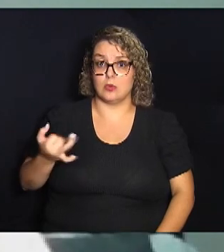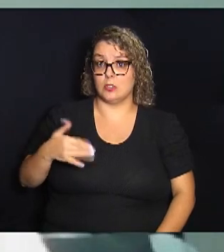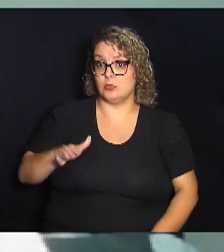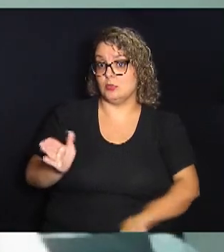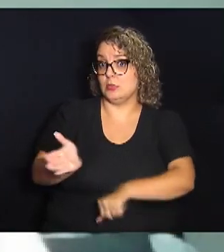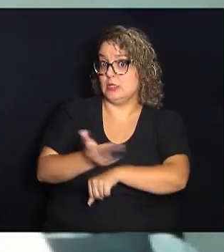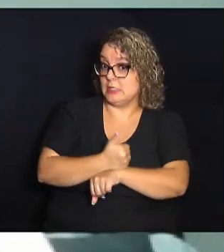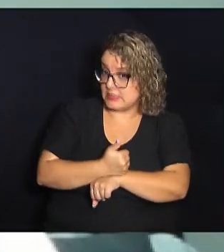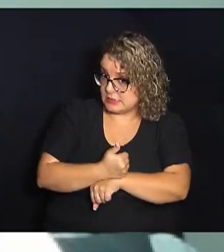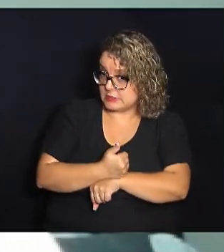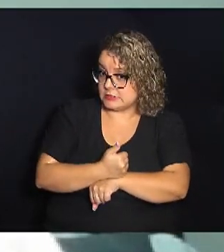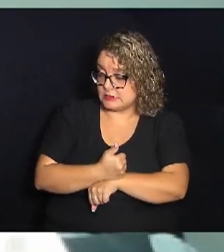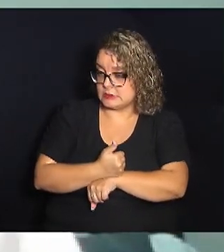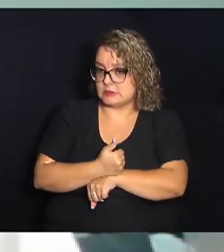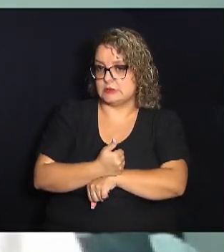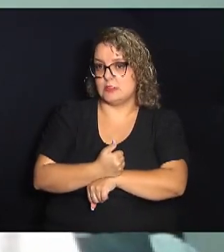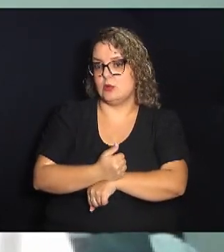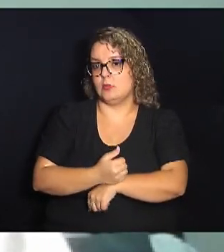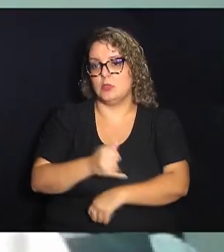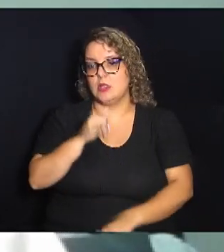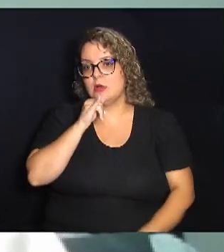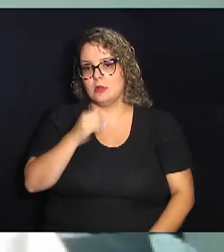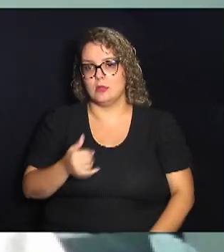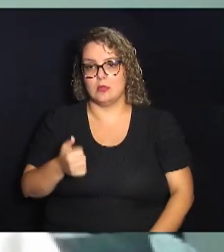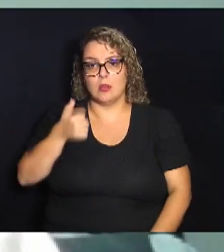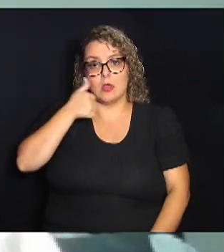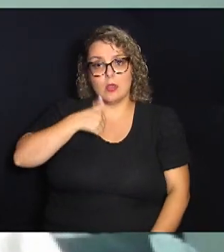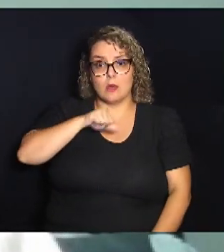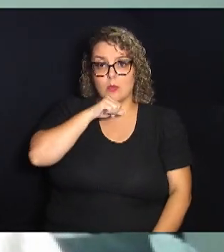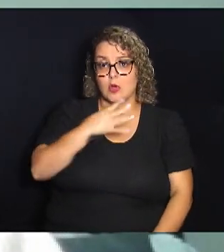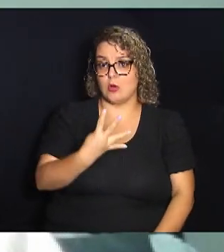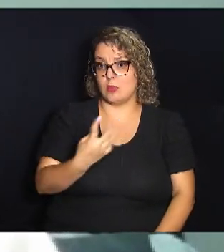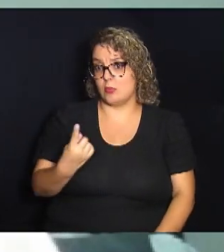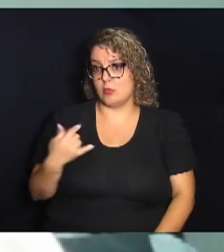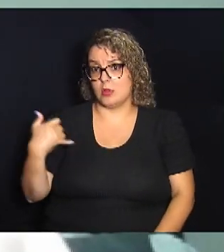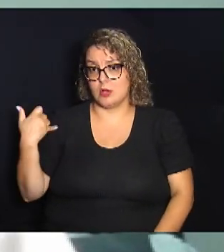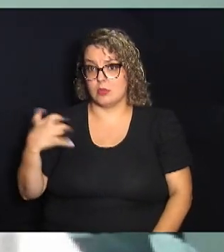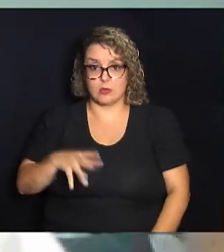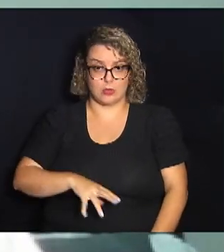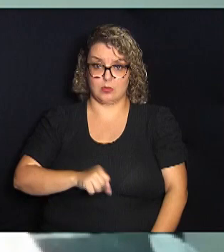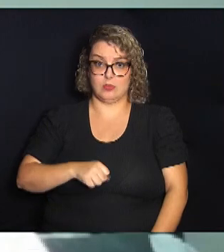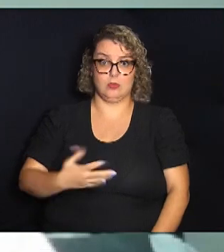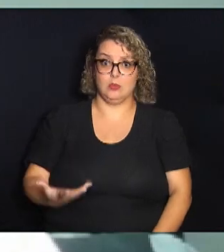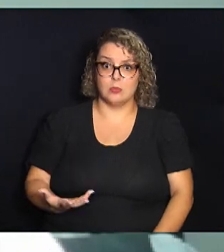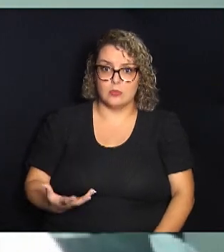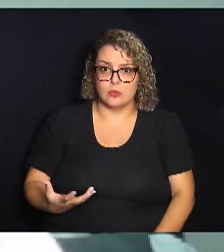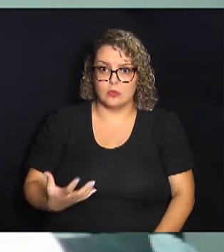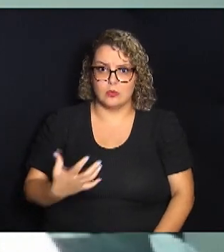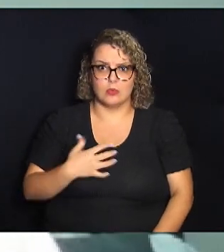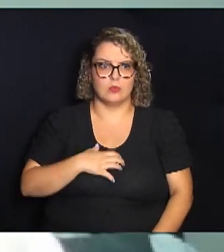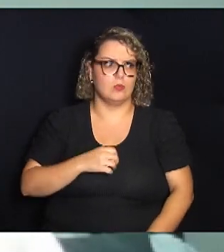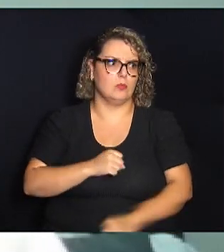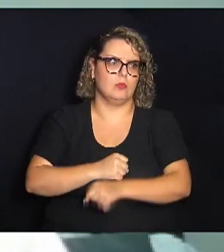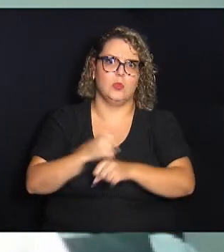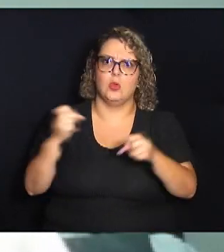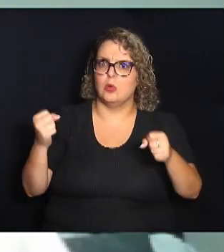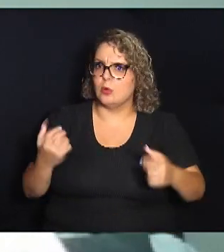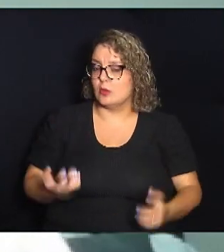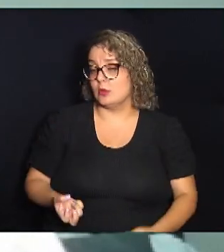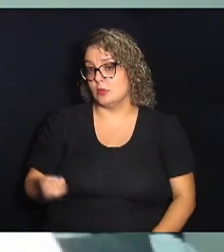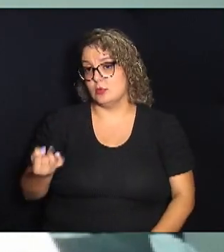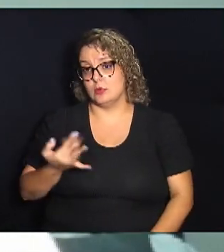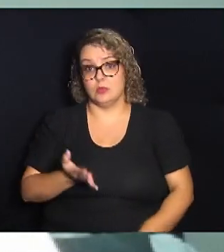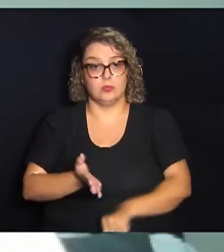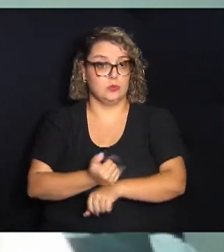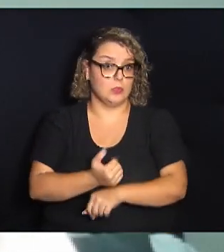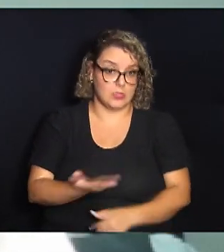precoce ela vem, por exemplo, minha mulher, eu estou com 41 anos na menopausa, sintomas são absurdamente grandes. Quanto mais